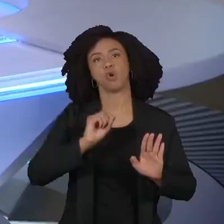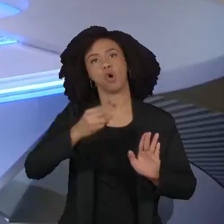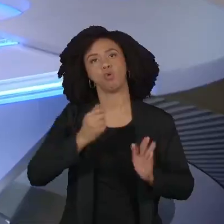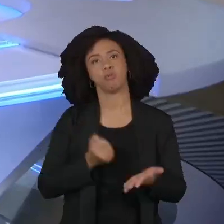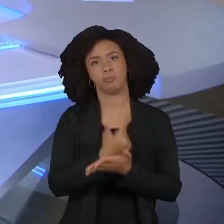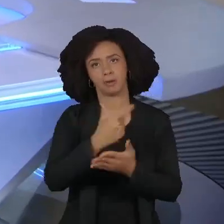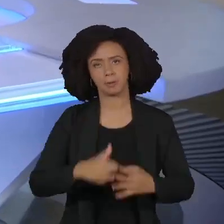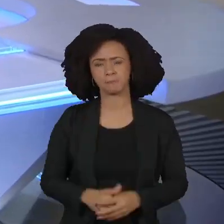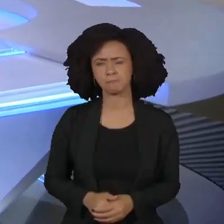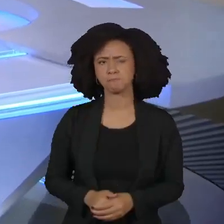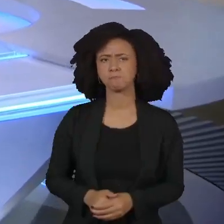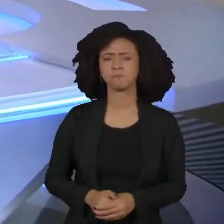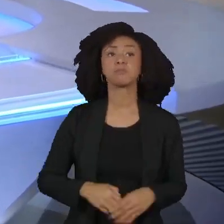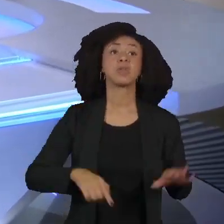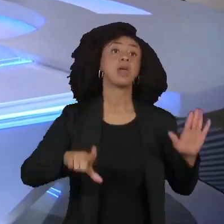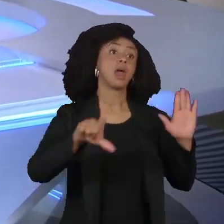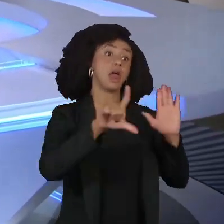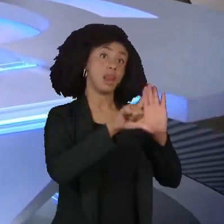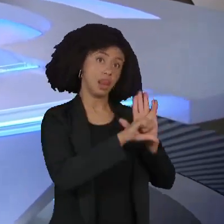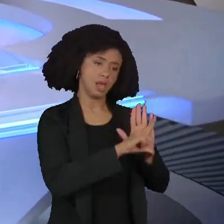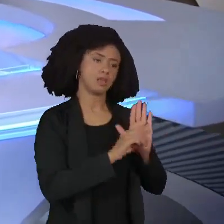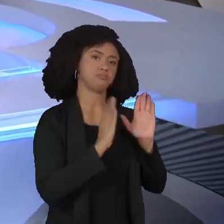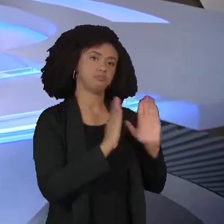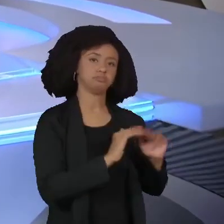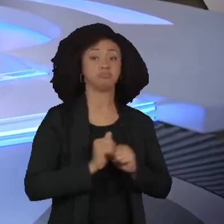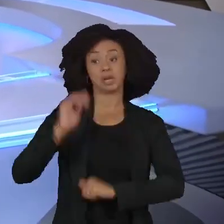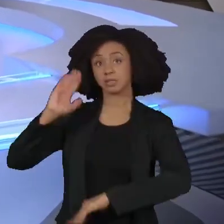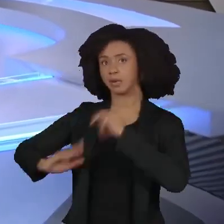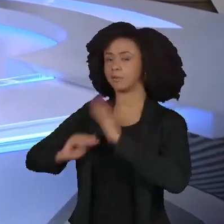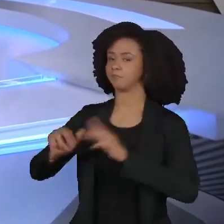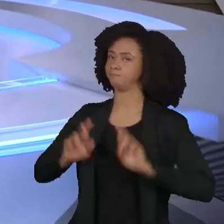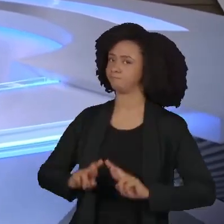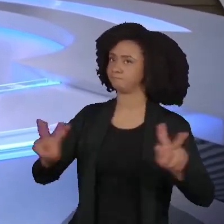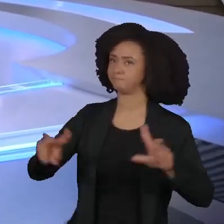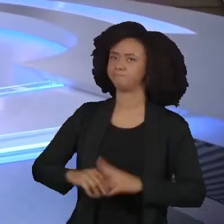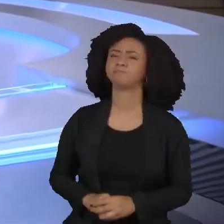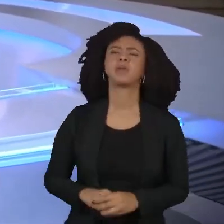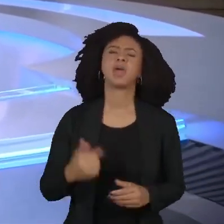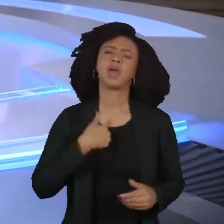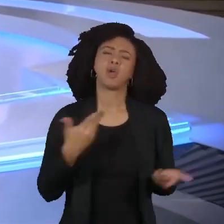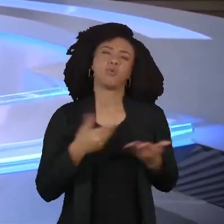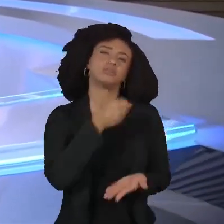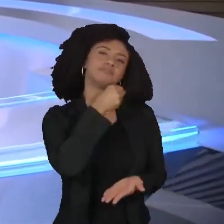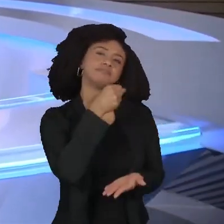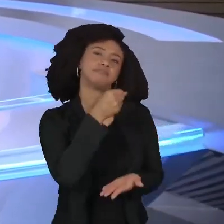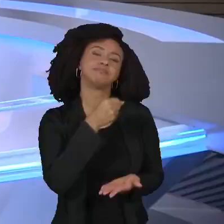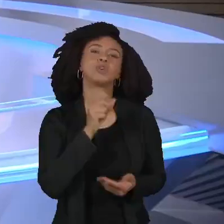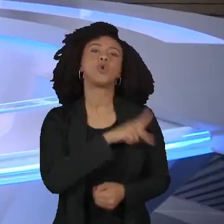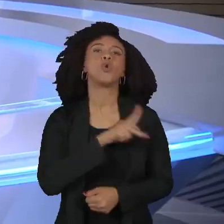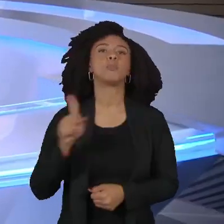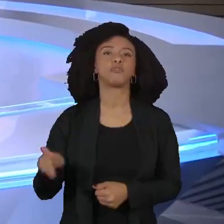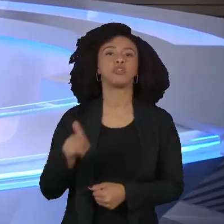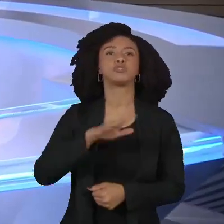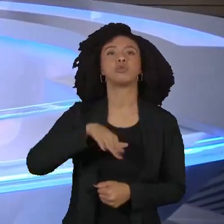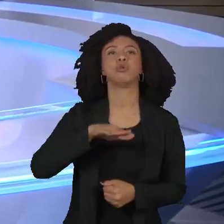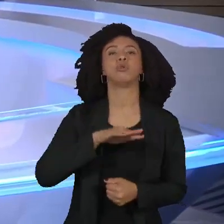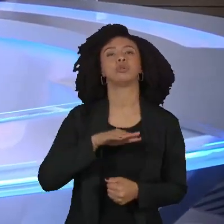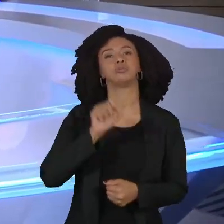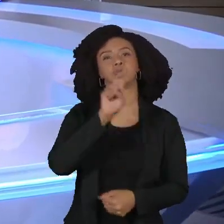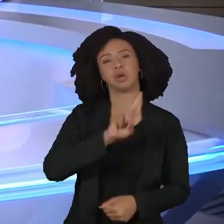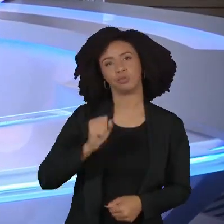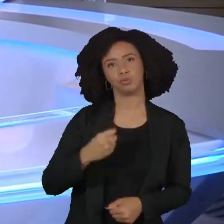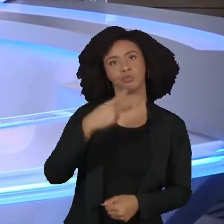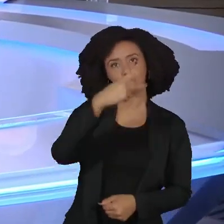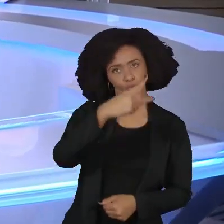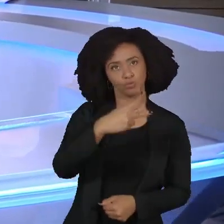a aplicação da lei é outra história. Sobre isso eu conversei com o professor livre-docente da Escola de Comunicações e Artes da Universidade de São